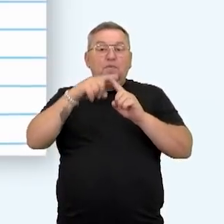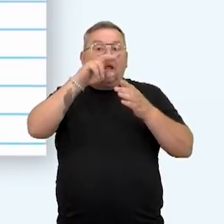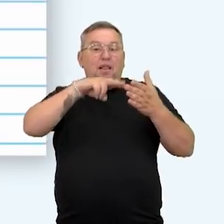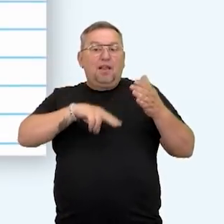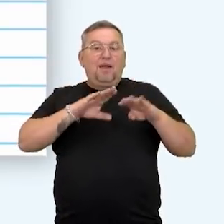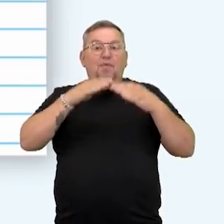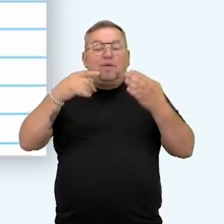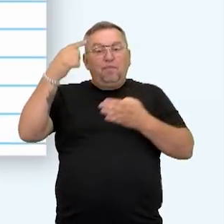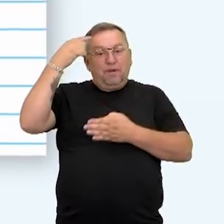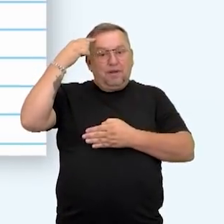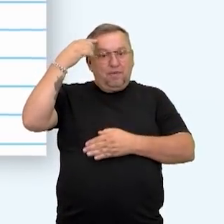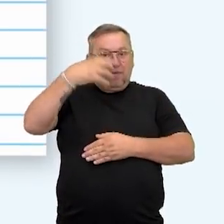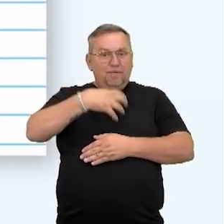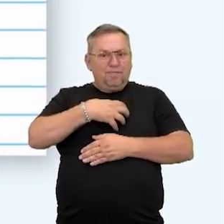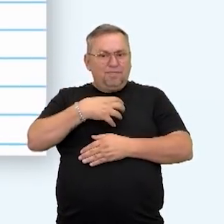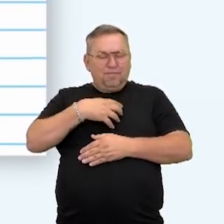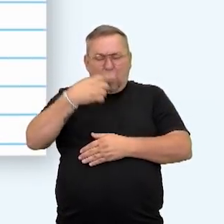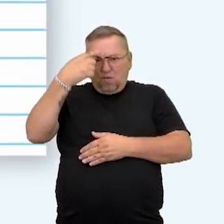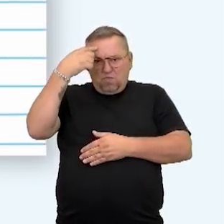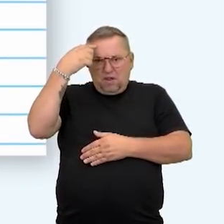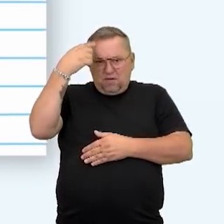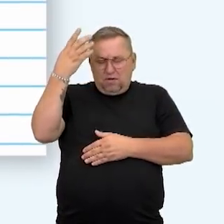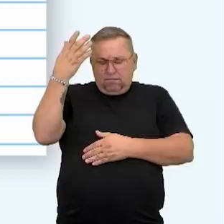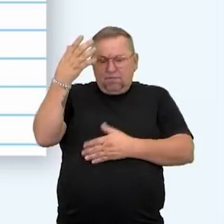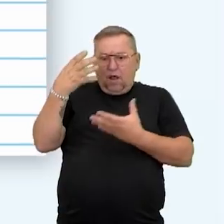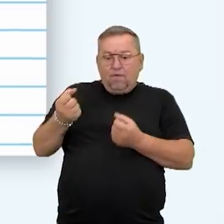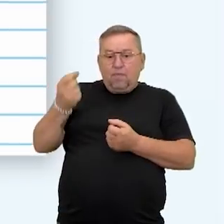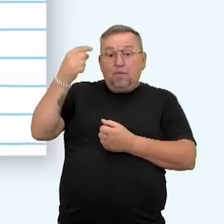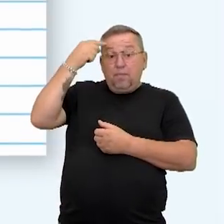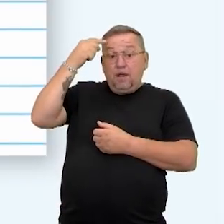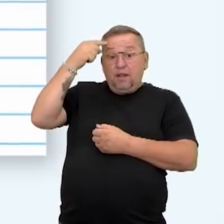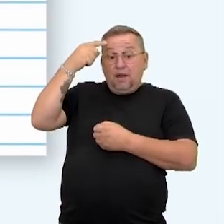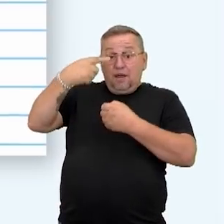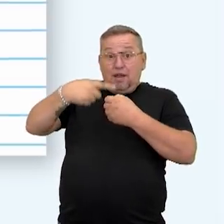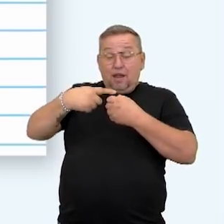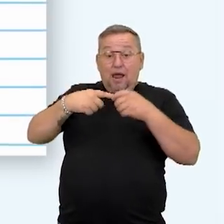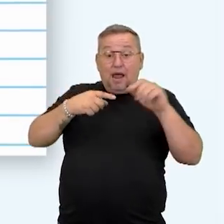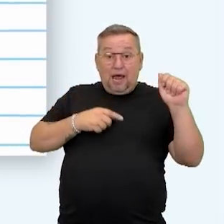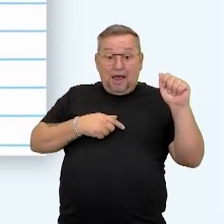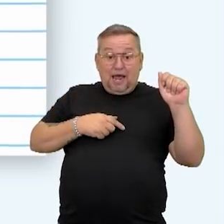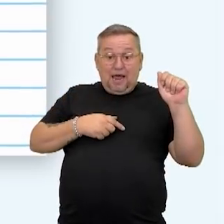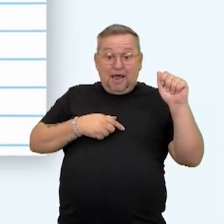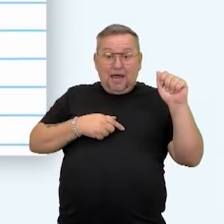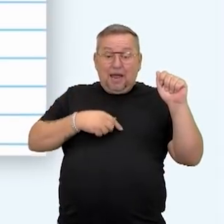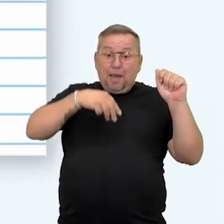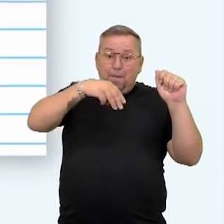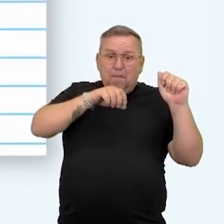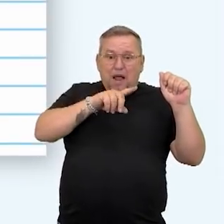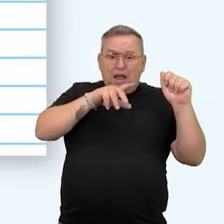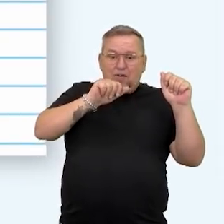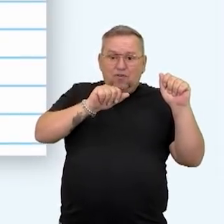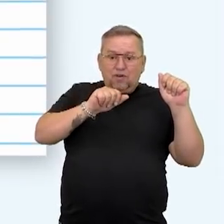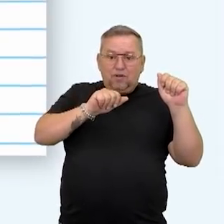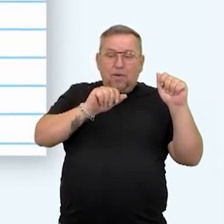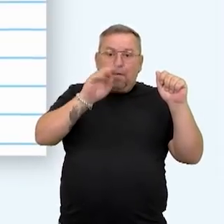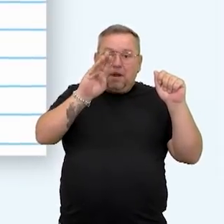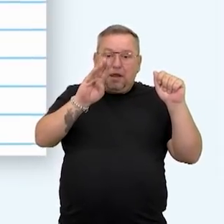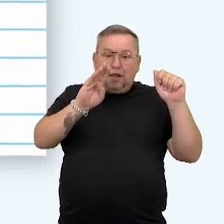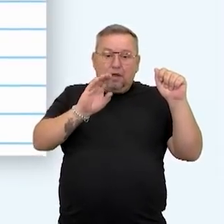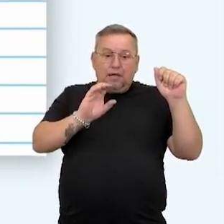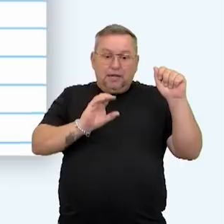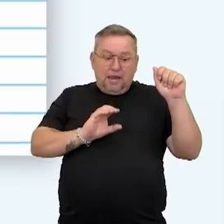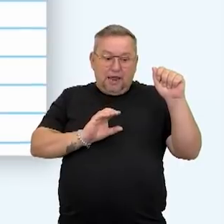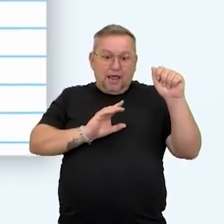quando pensamos numa situação hipotética. Vamos imaginar que a cidade A é uma cidade média cercada pelas cidades menores